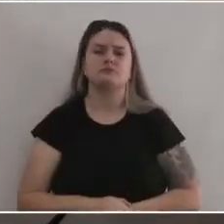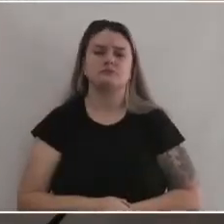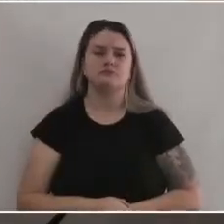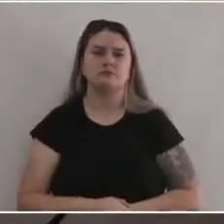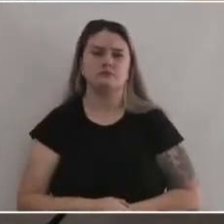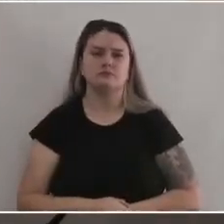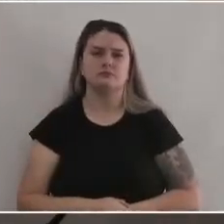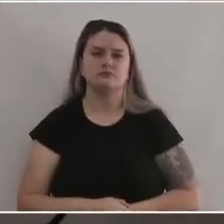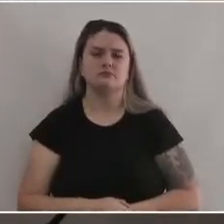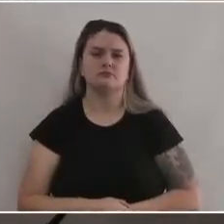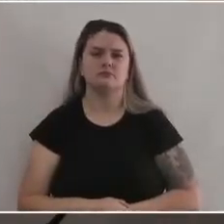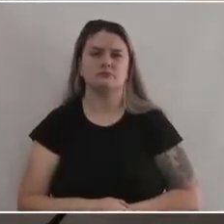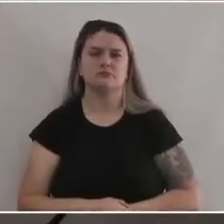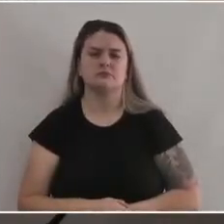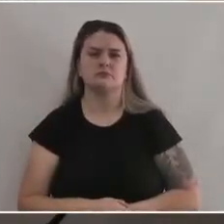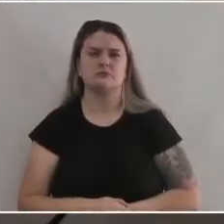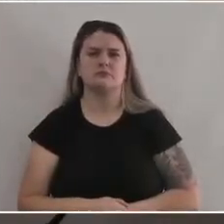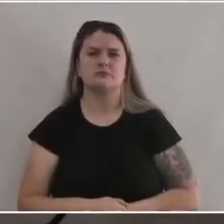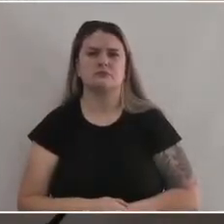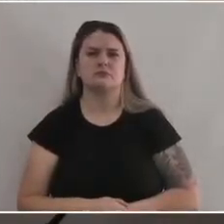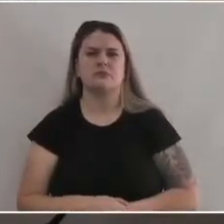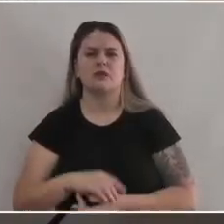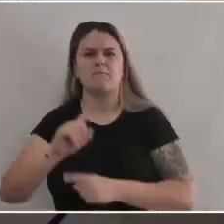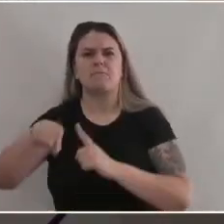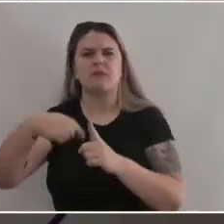636.850, mais R$